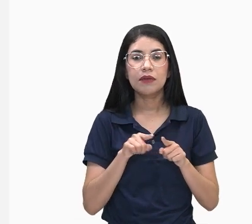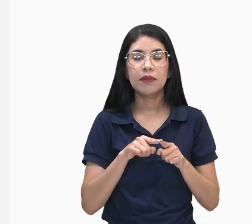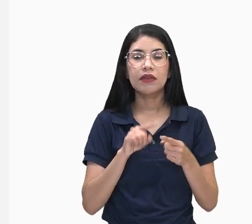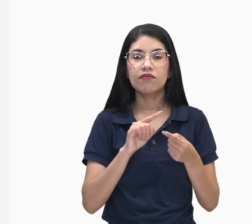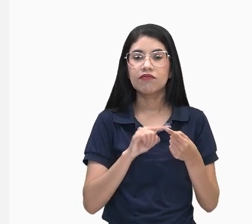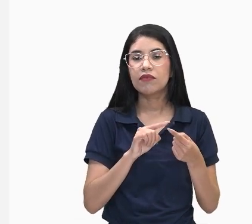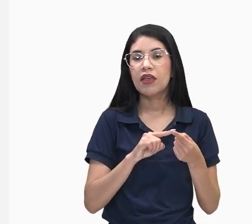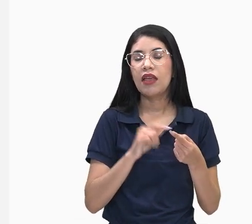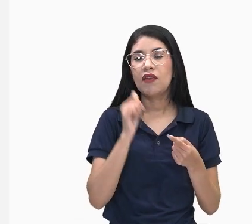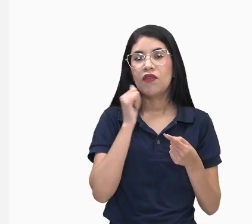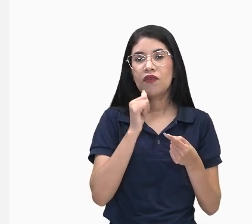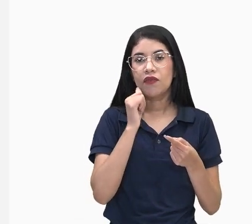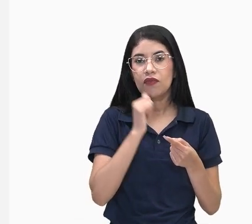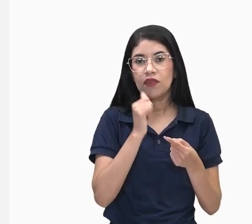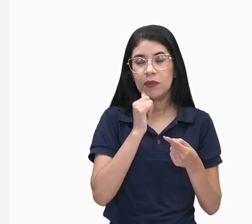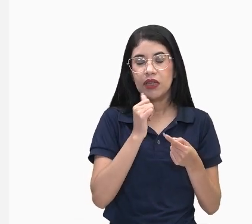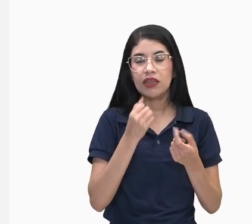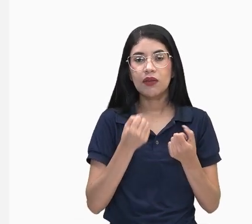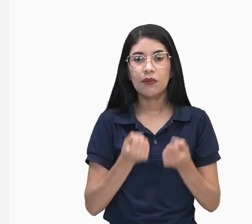feminina, né?